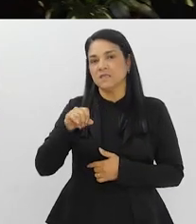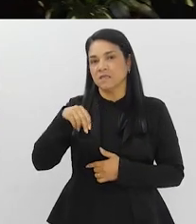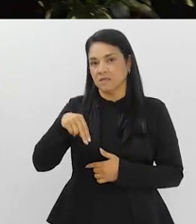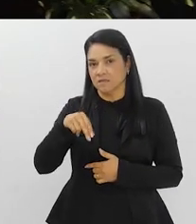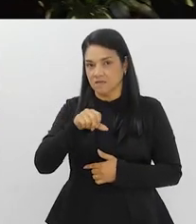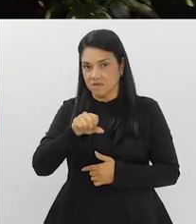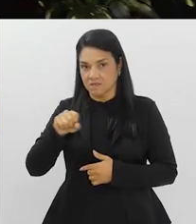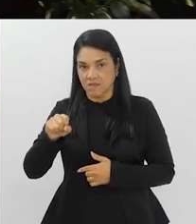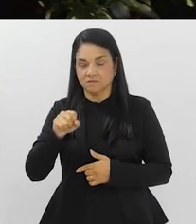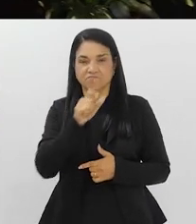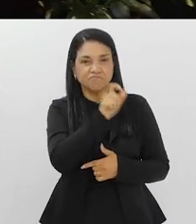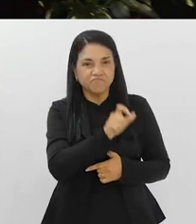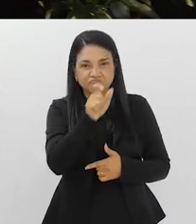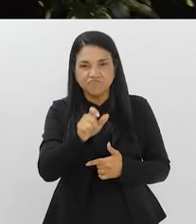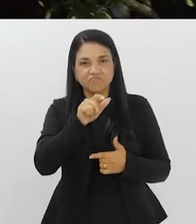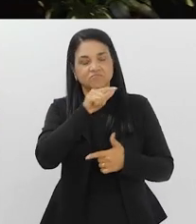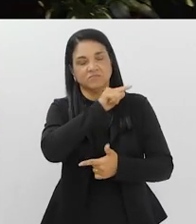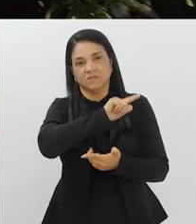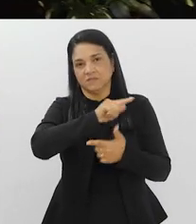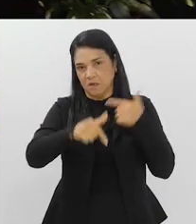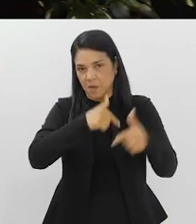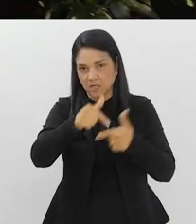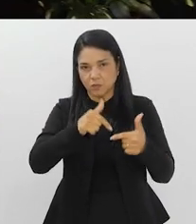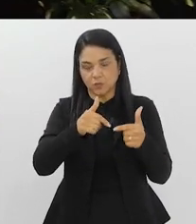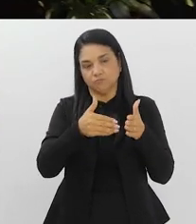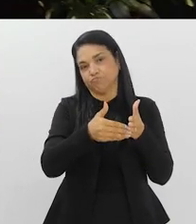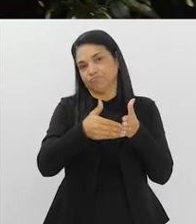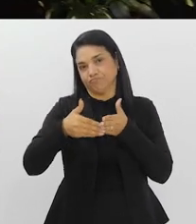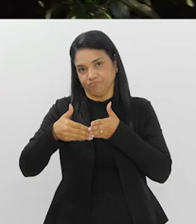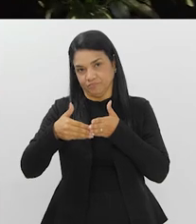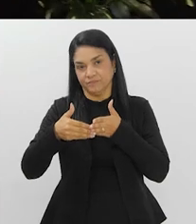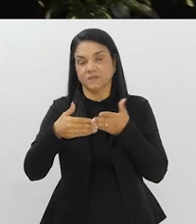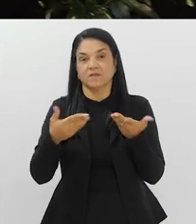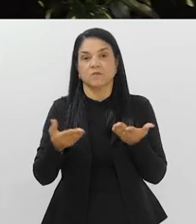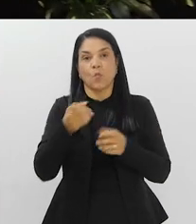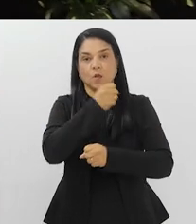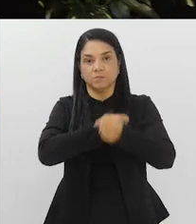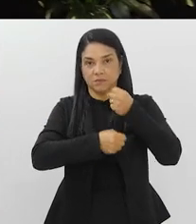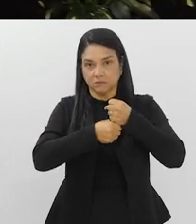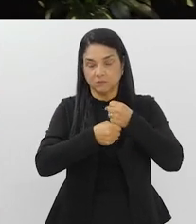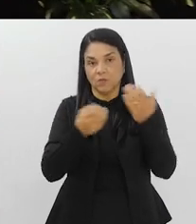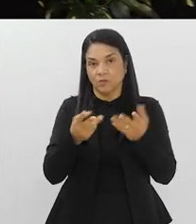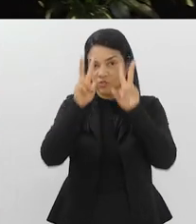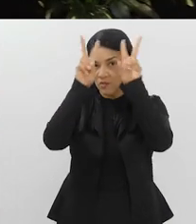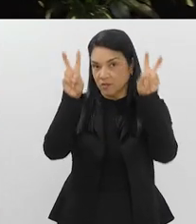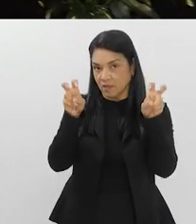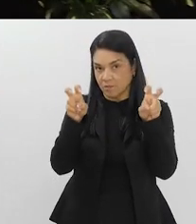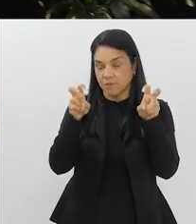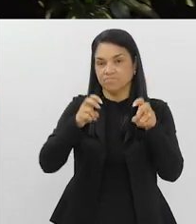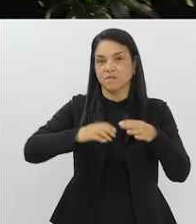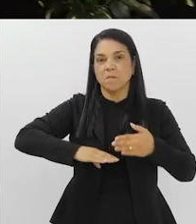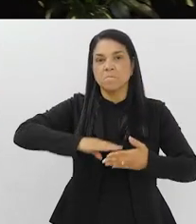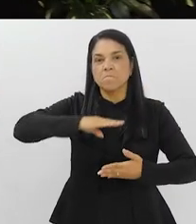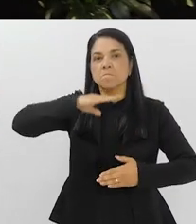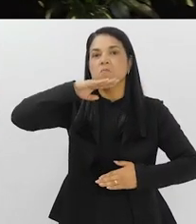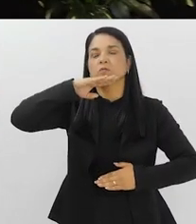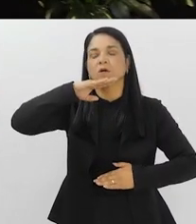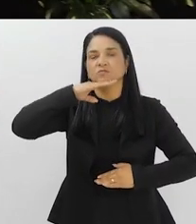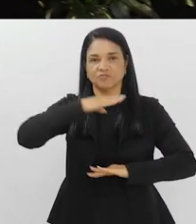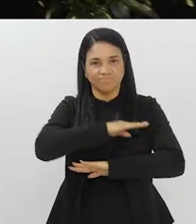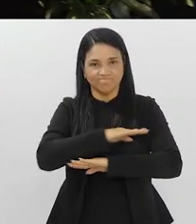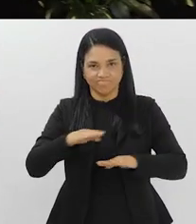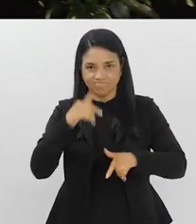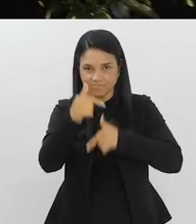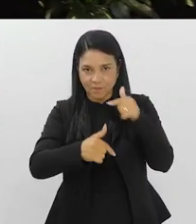muitos trabalhadores foram afastados pela doença no ano passado. O tema de hoje, do Alerj Saúde, é burnout e a redução